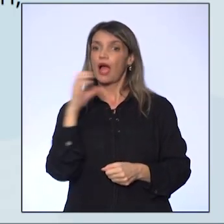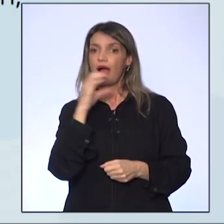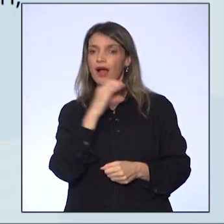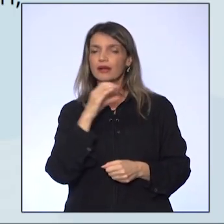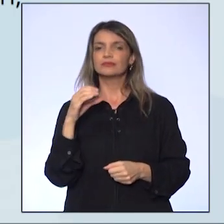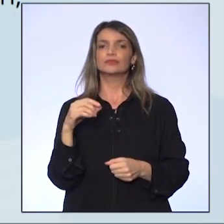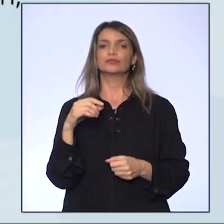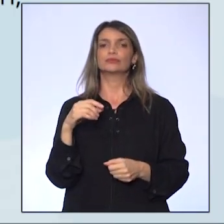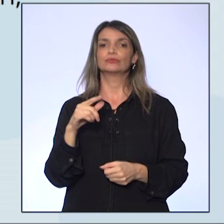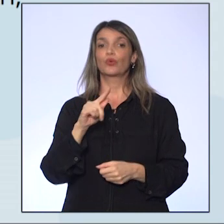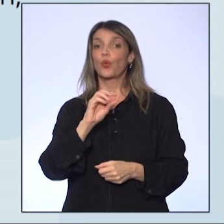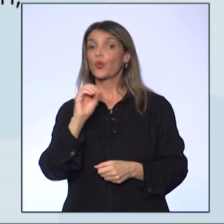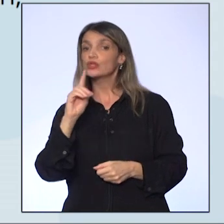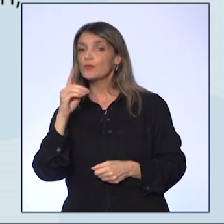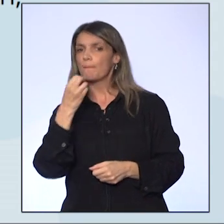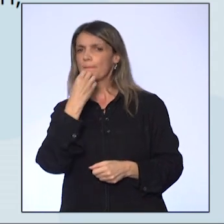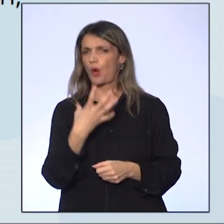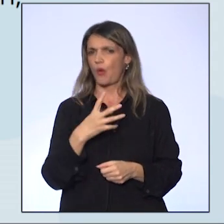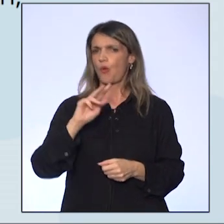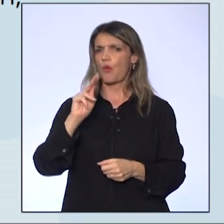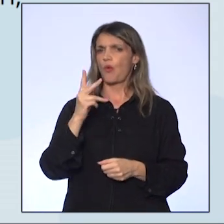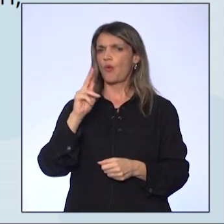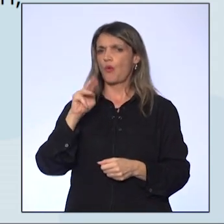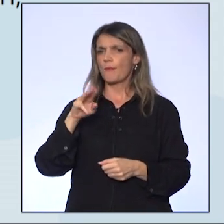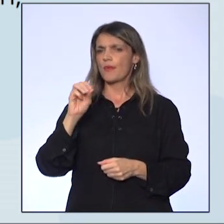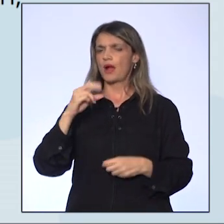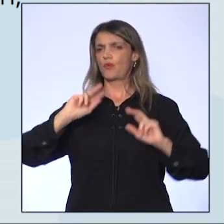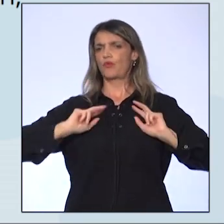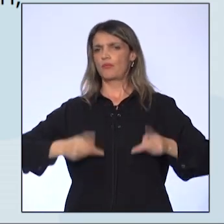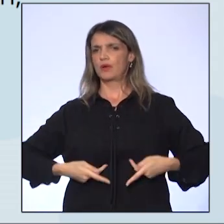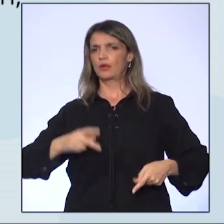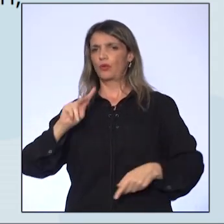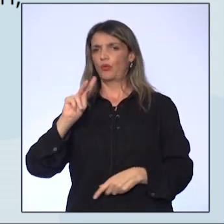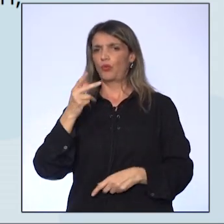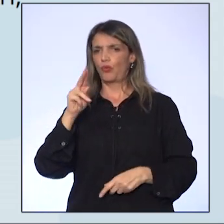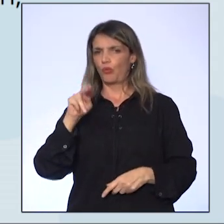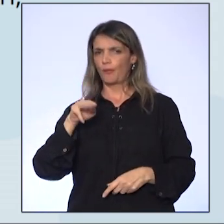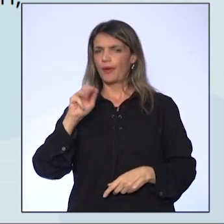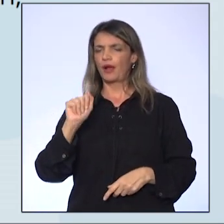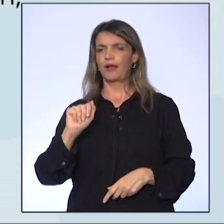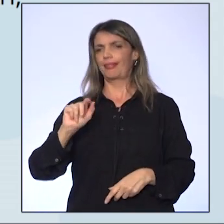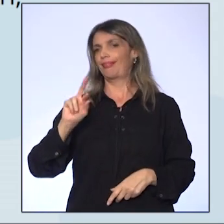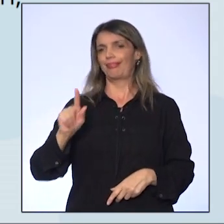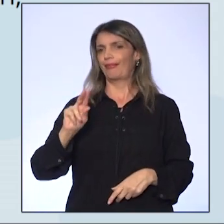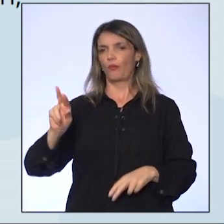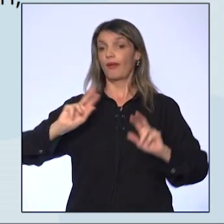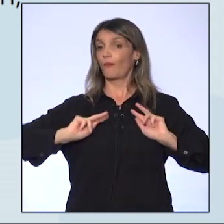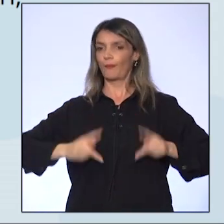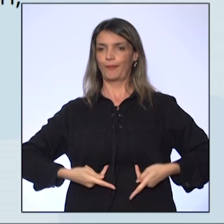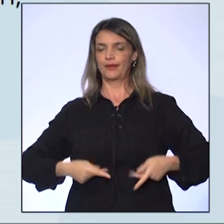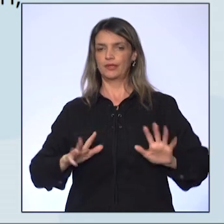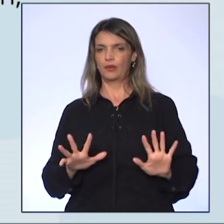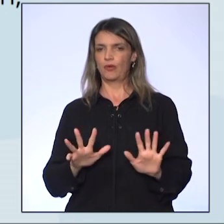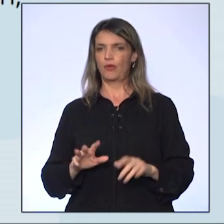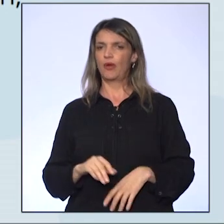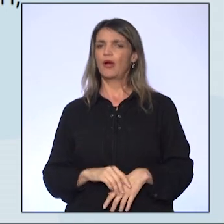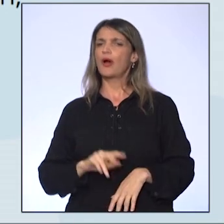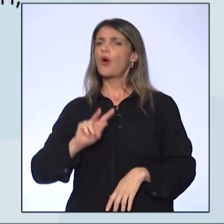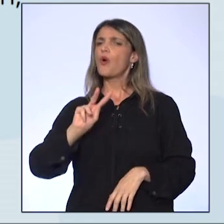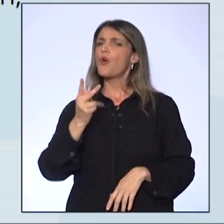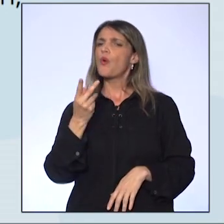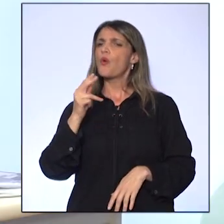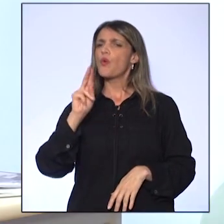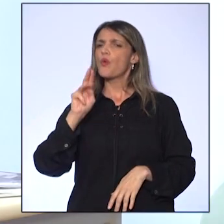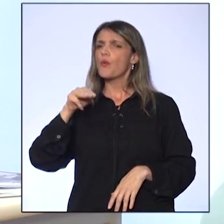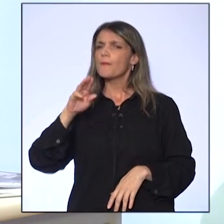rápido. Good, bom. Human, humano, e unhuman, desumano. Se vocês observarem, a palavra human tem